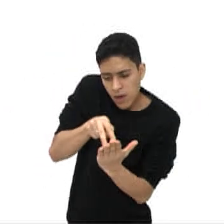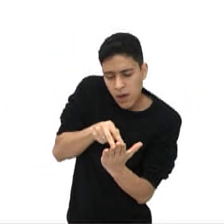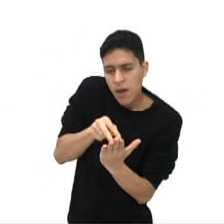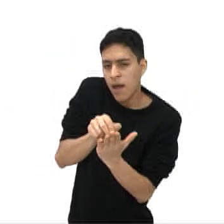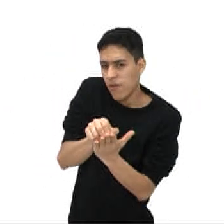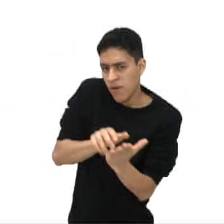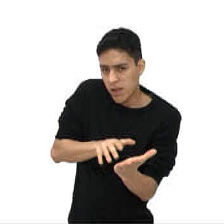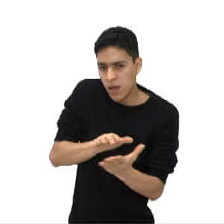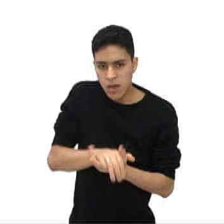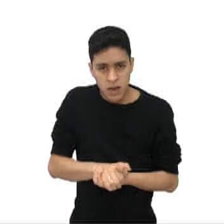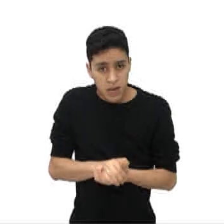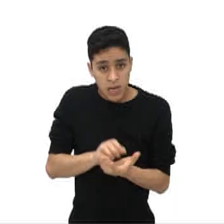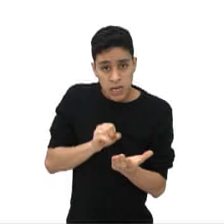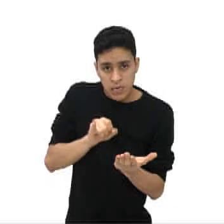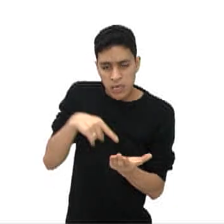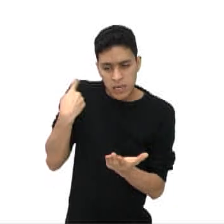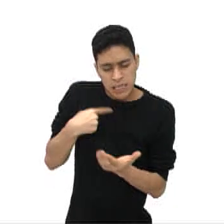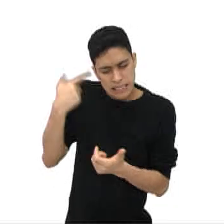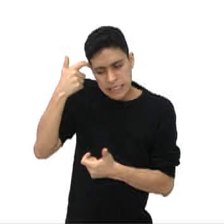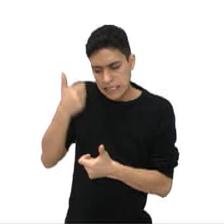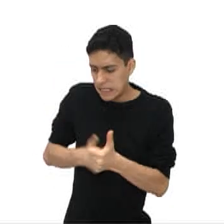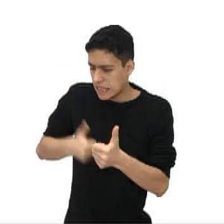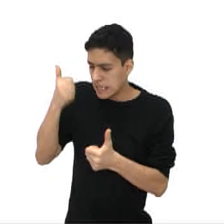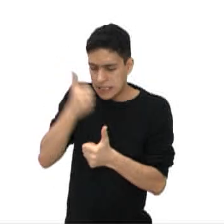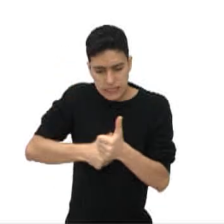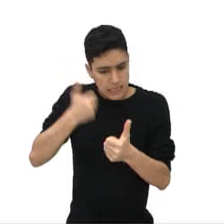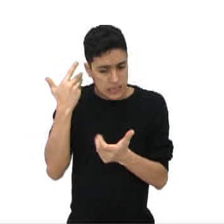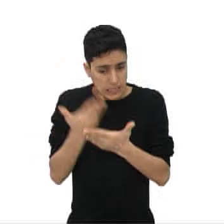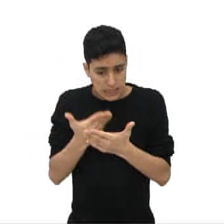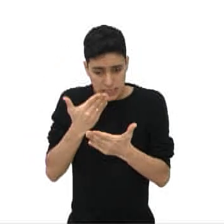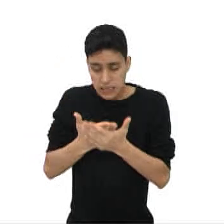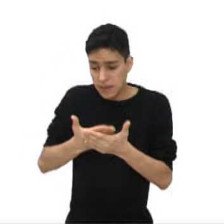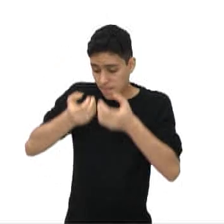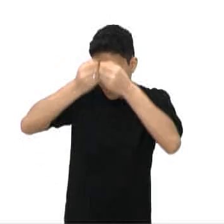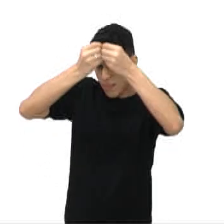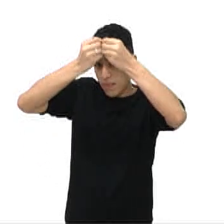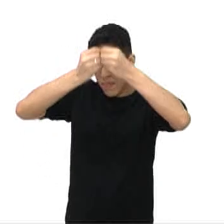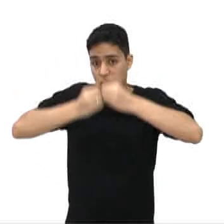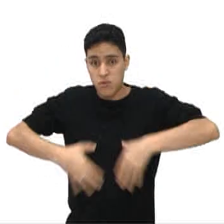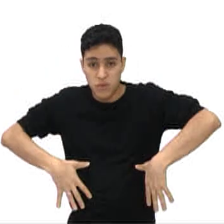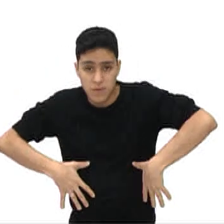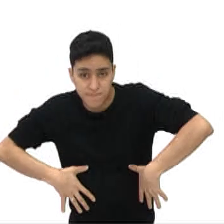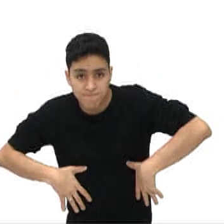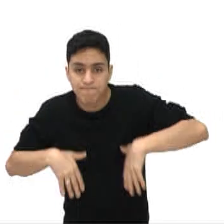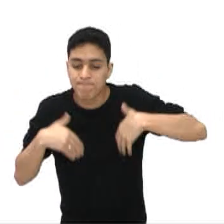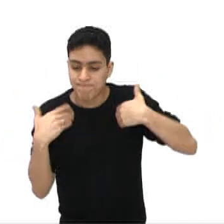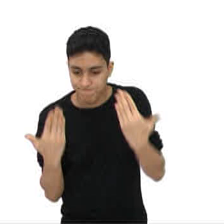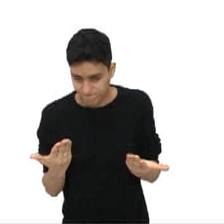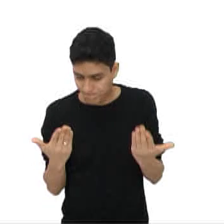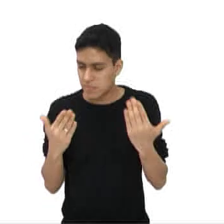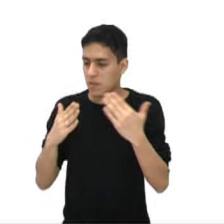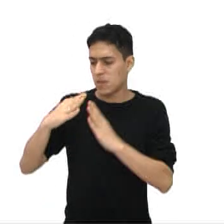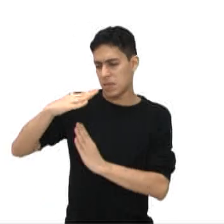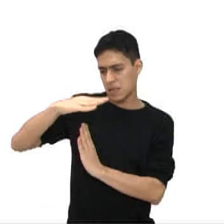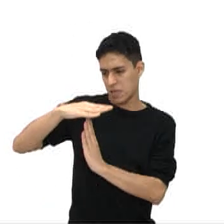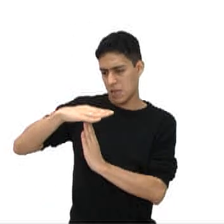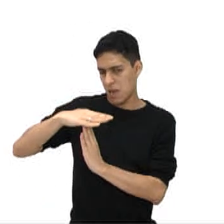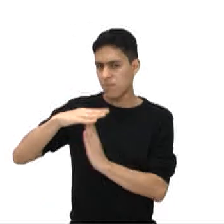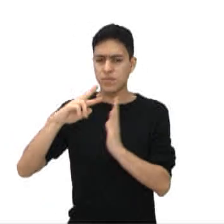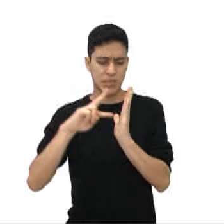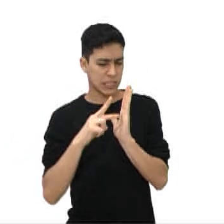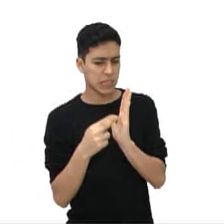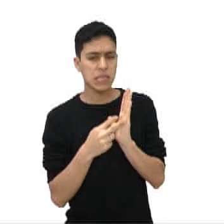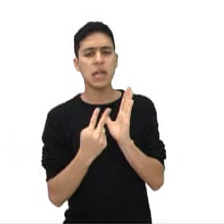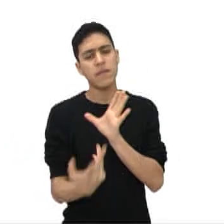atividade. Se continuarmos a forçar o estudo, isso nos prejudica. Logo, fazer pausas faz parte